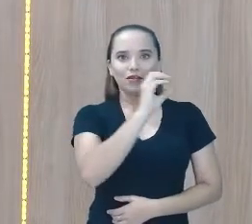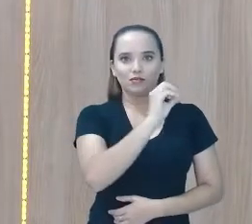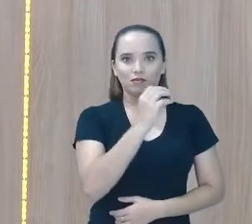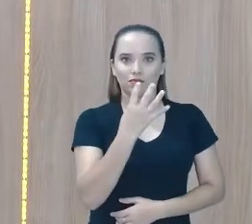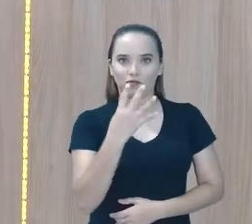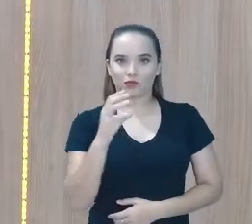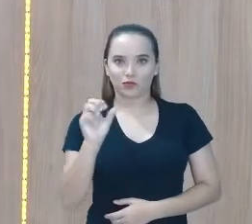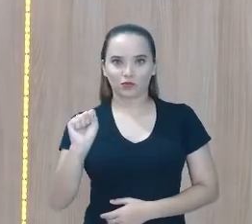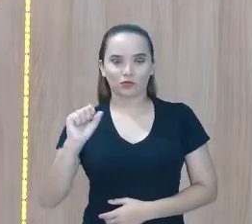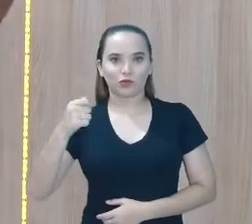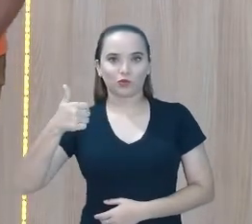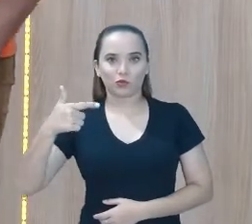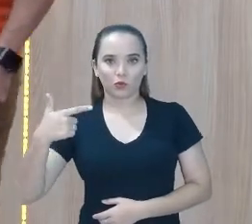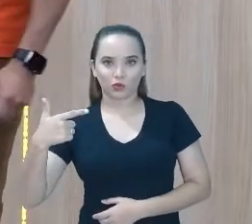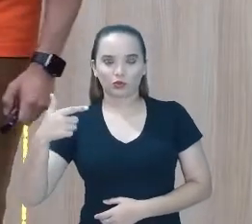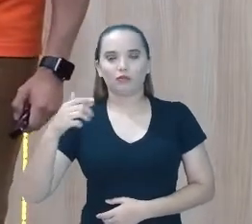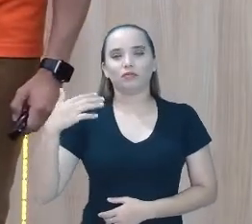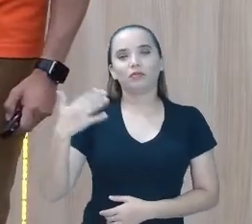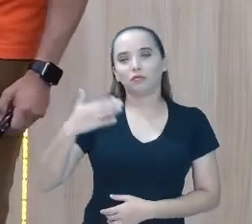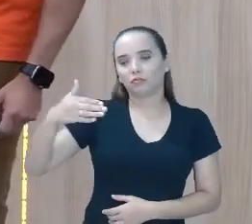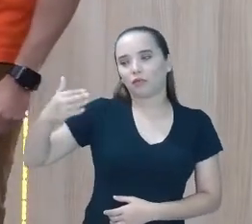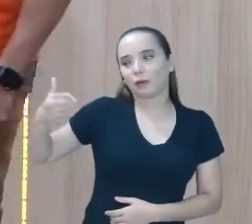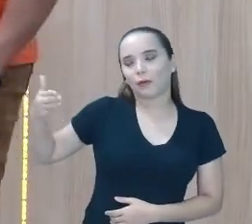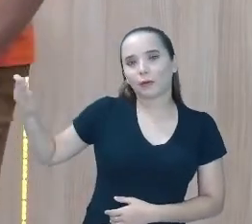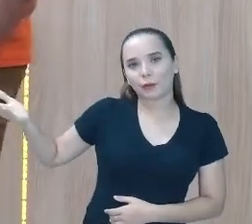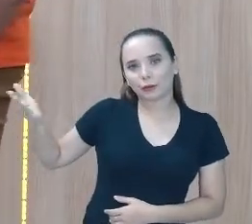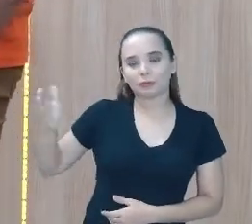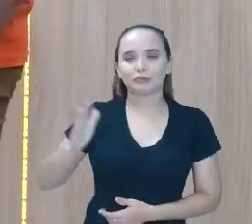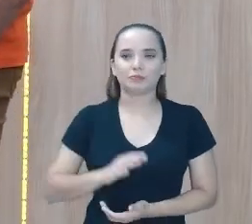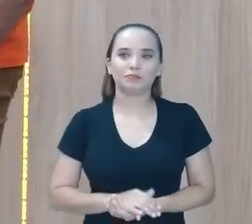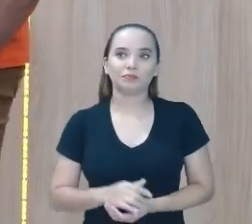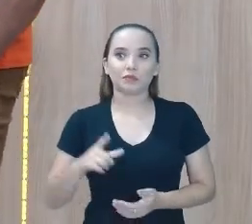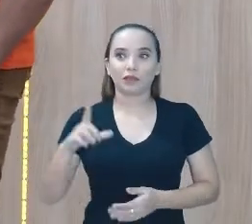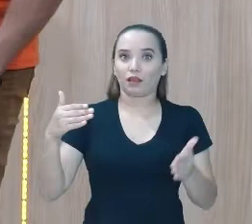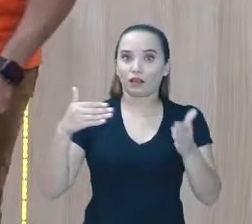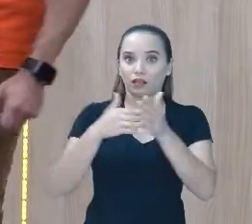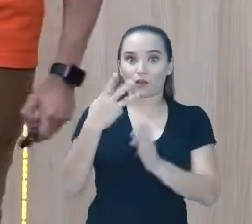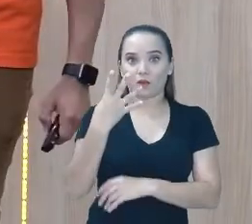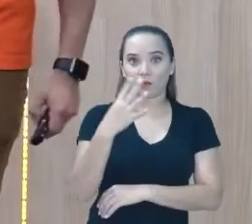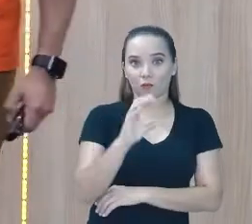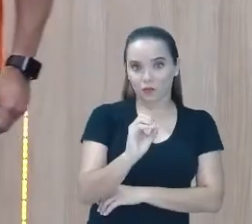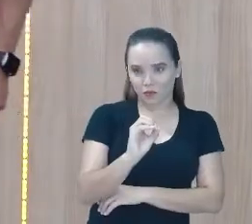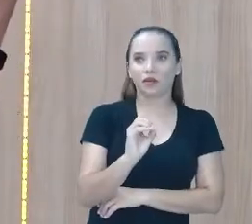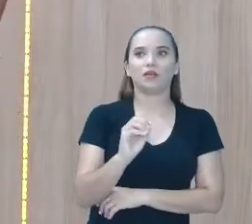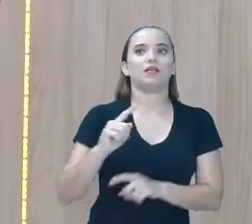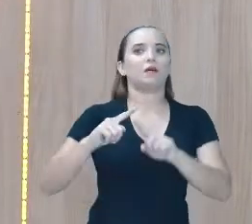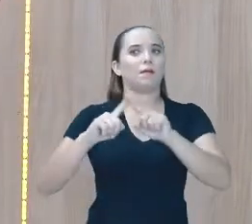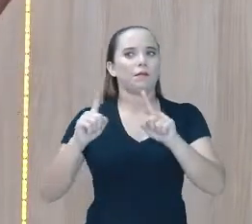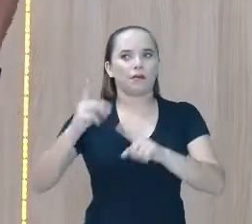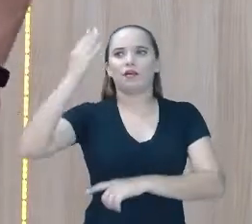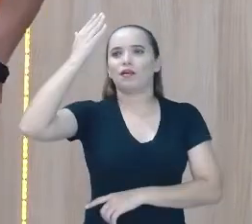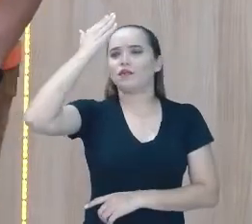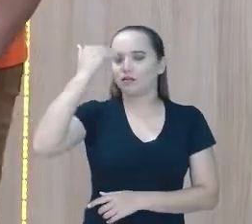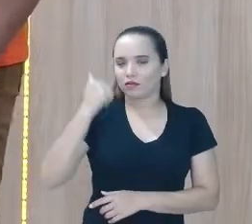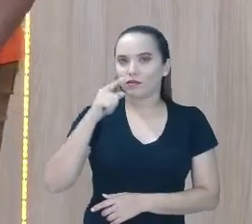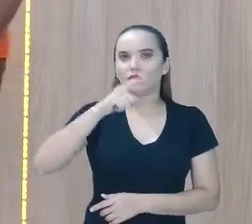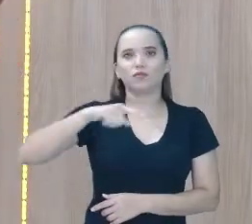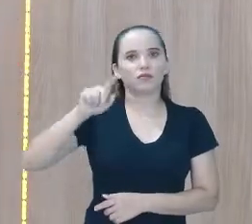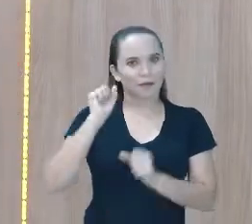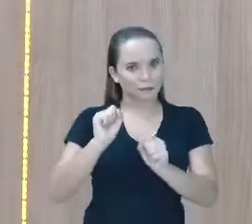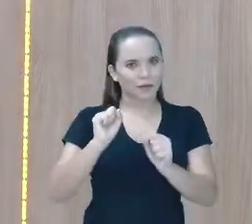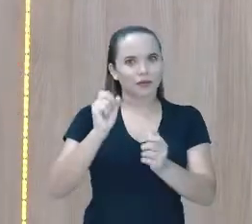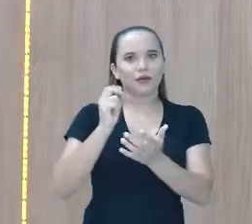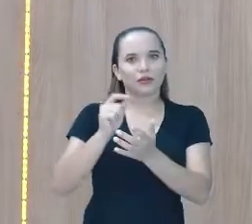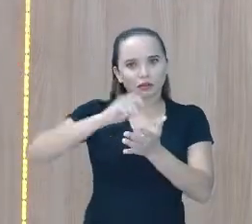4, 8, 12 e assim por diante, tá? Até o 40, mas com certeza você pode escrever aí mais,